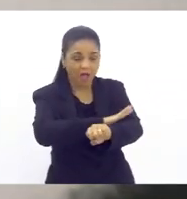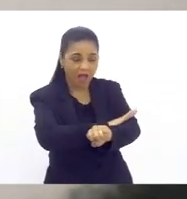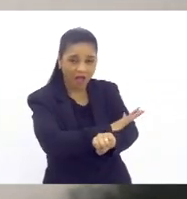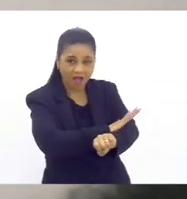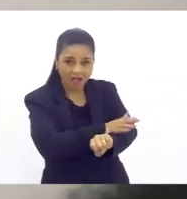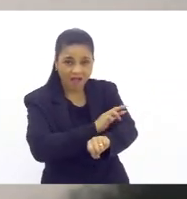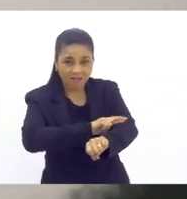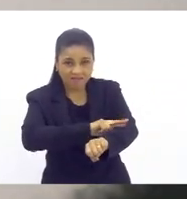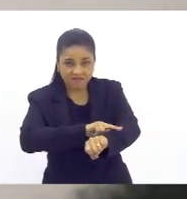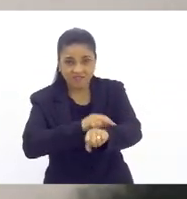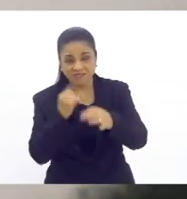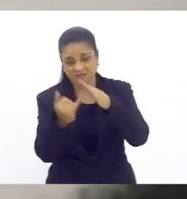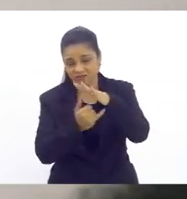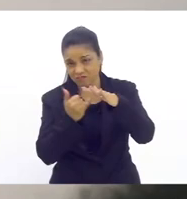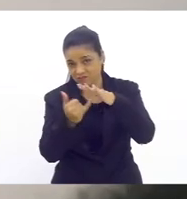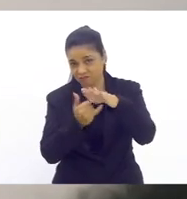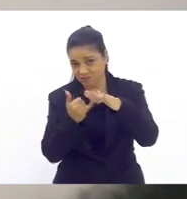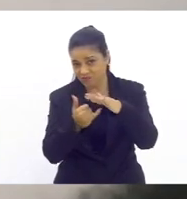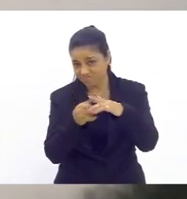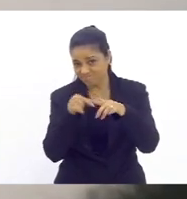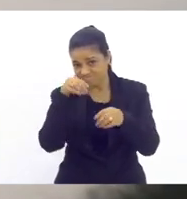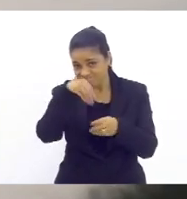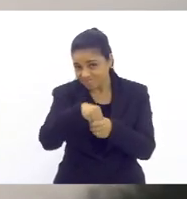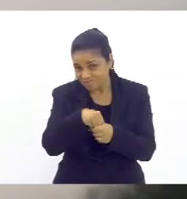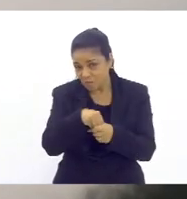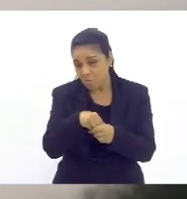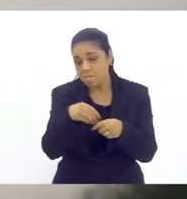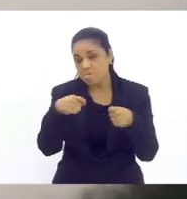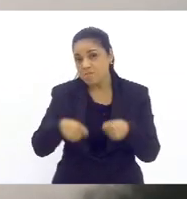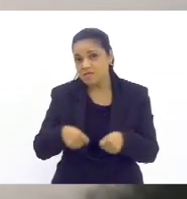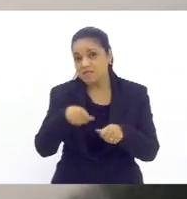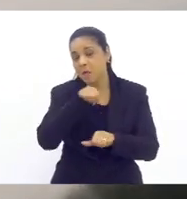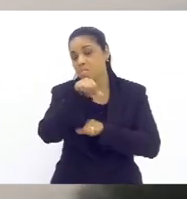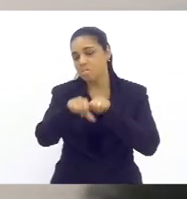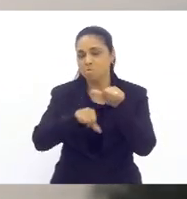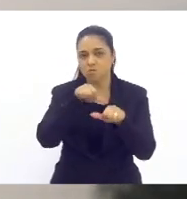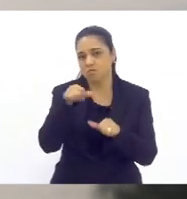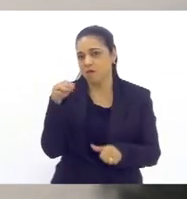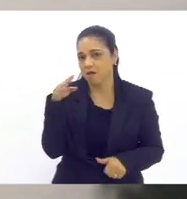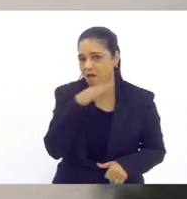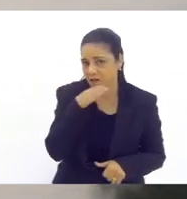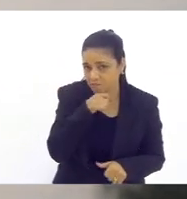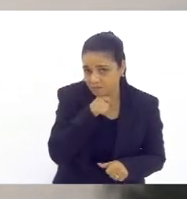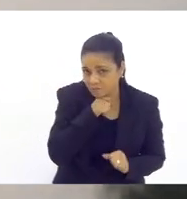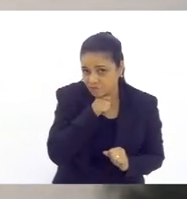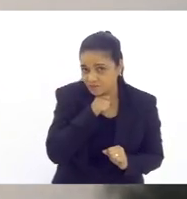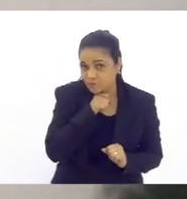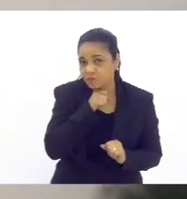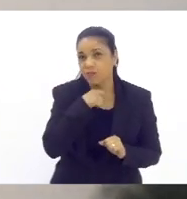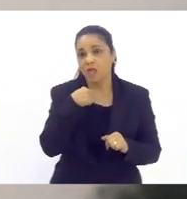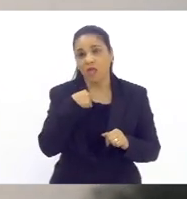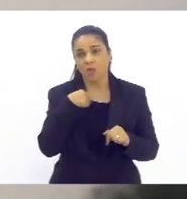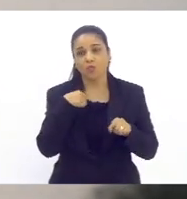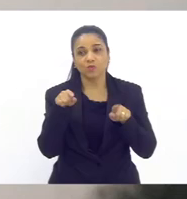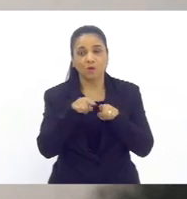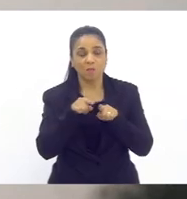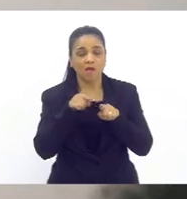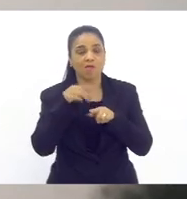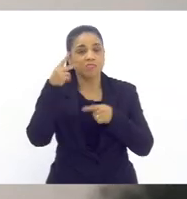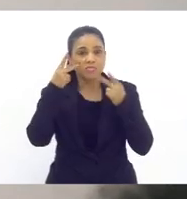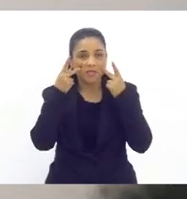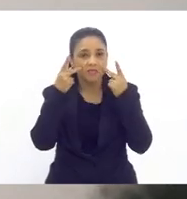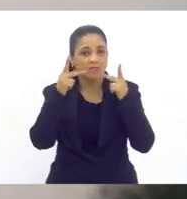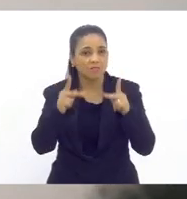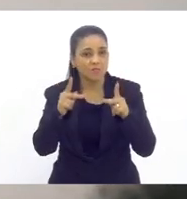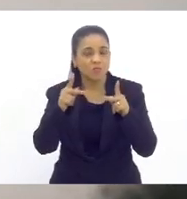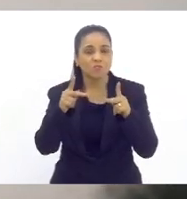instituições ela precisa ser feito imediatamente porque o que nós percebemos E aí eu tô dando também né enquanto testemunho